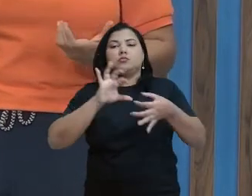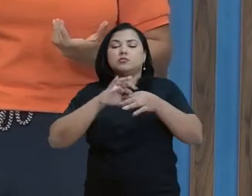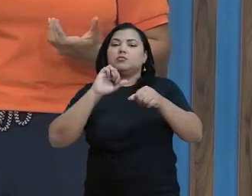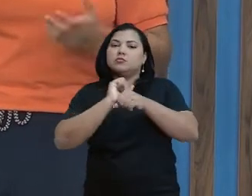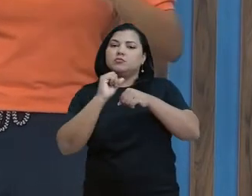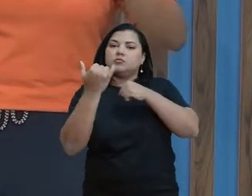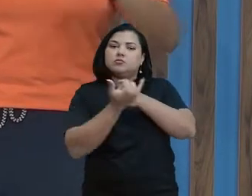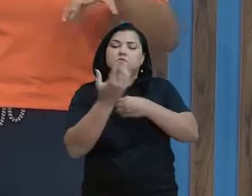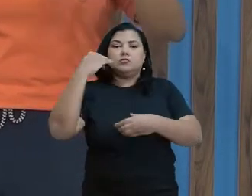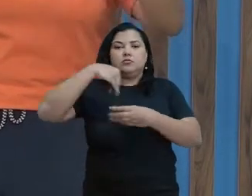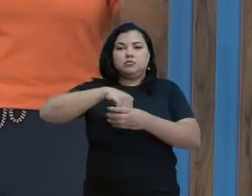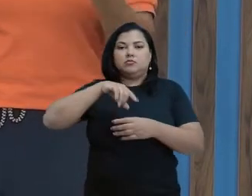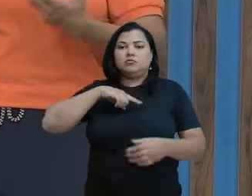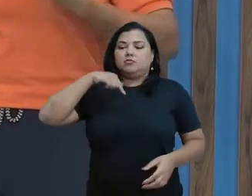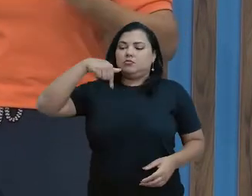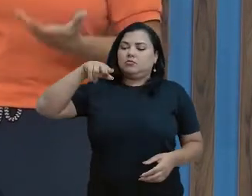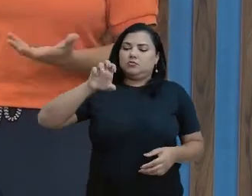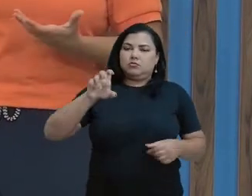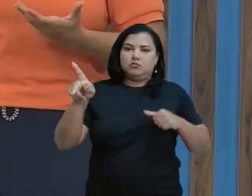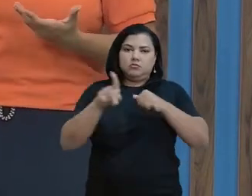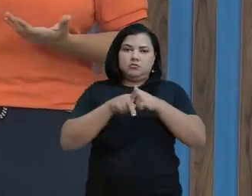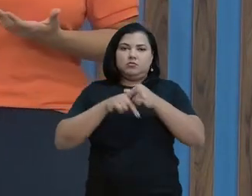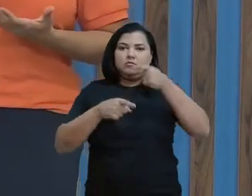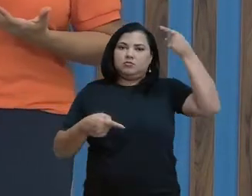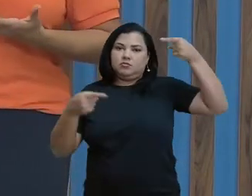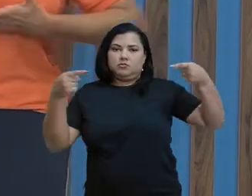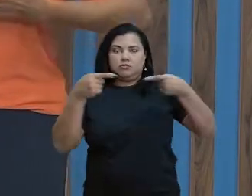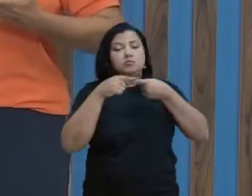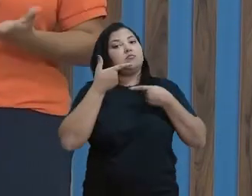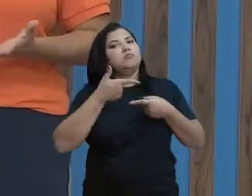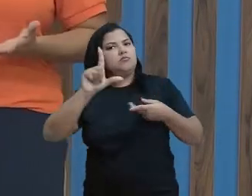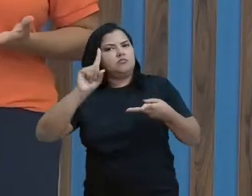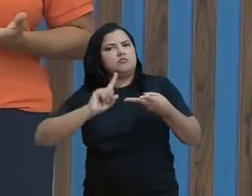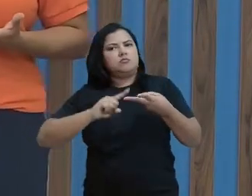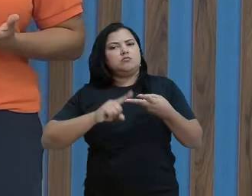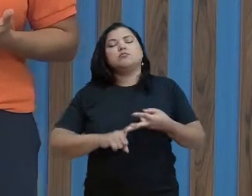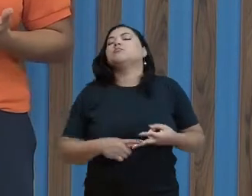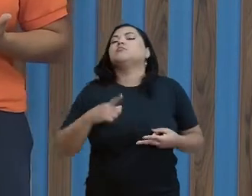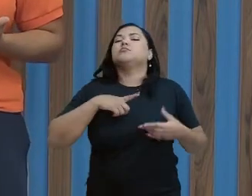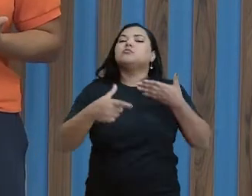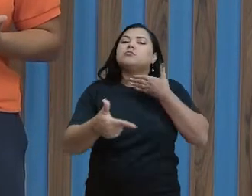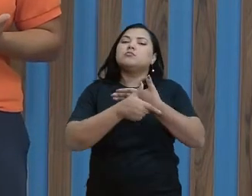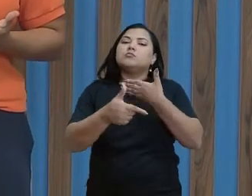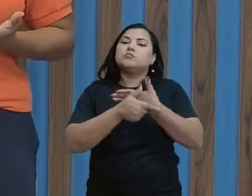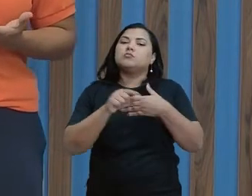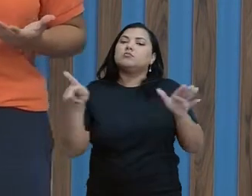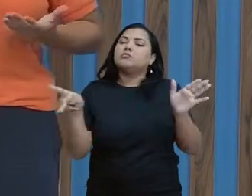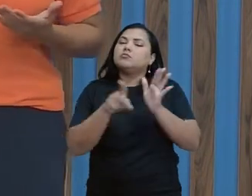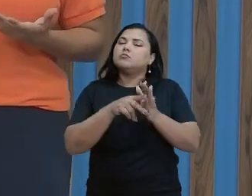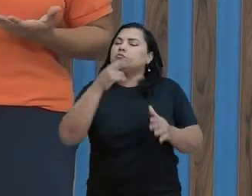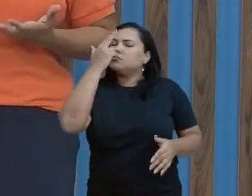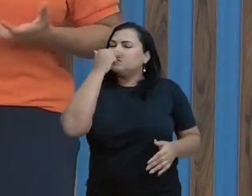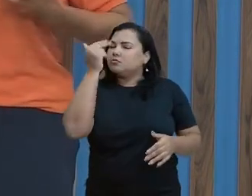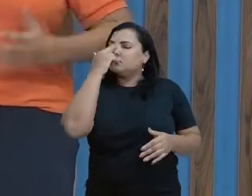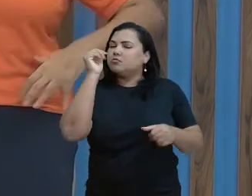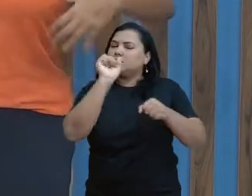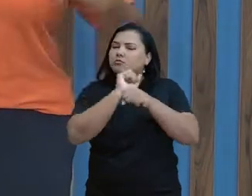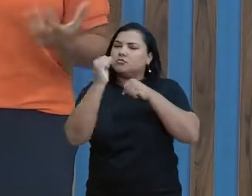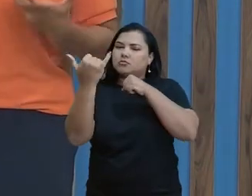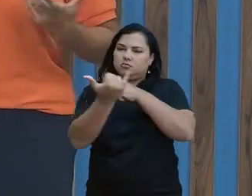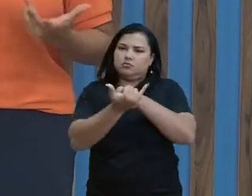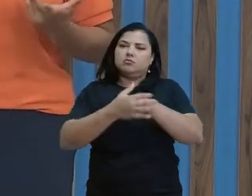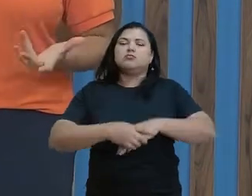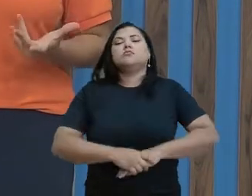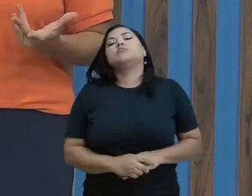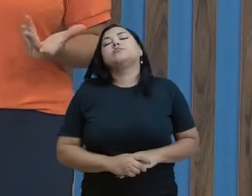que e outros pronomes relativos, e exercem função semelhante de